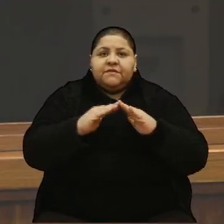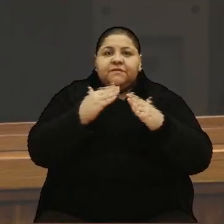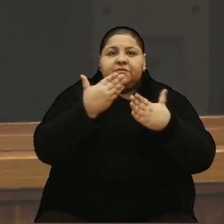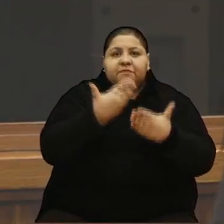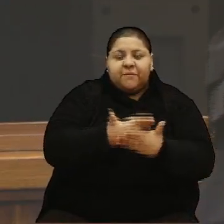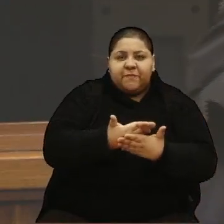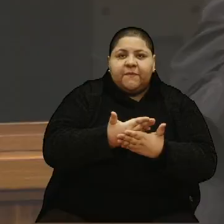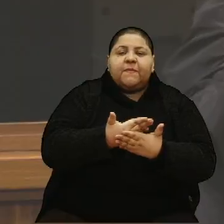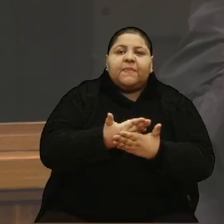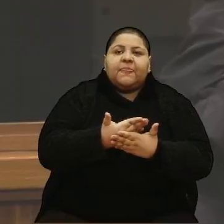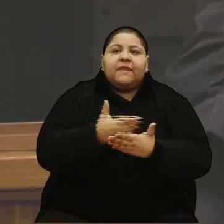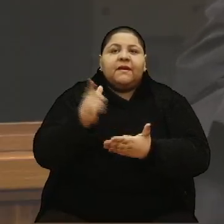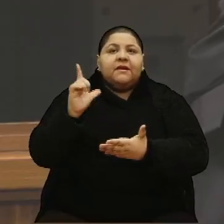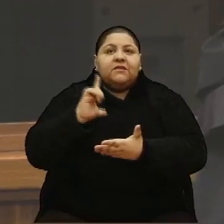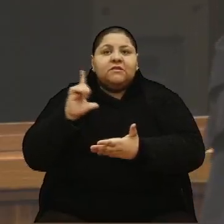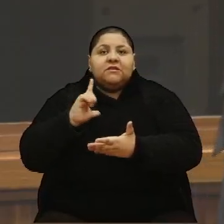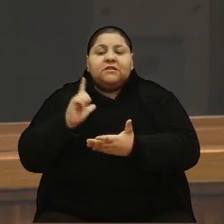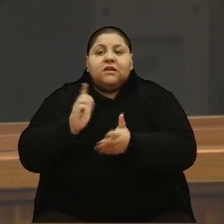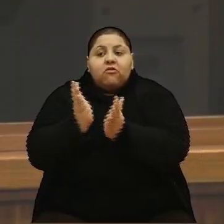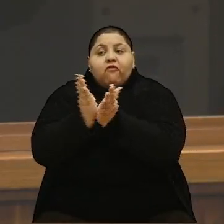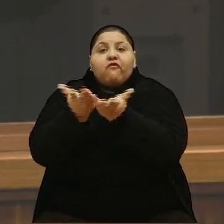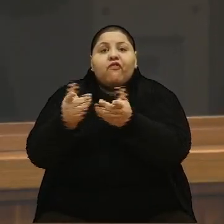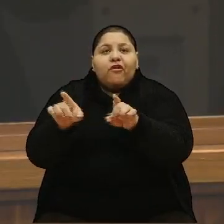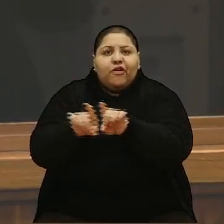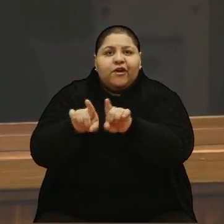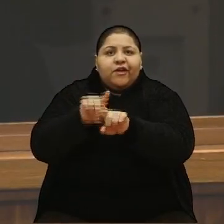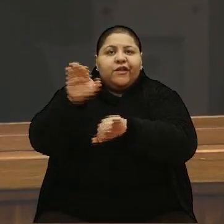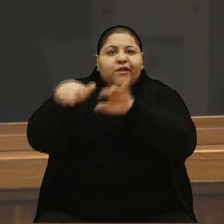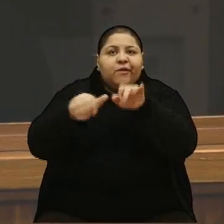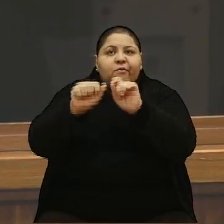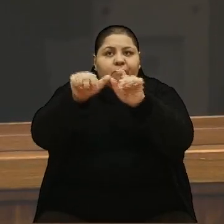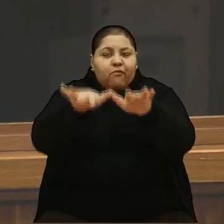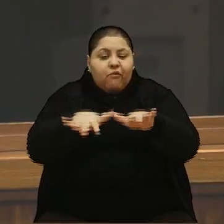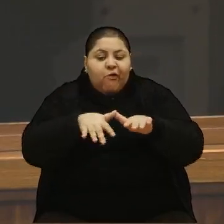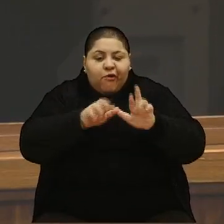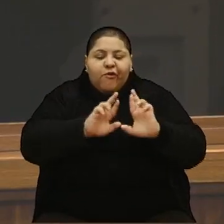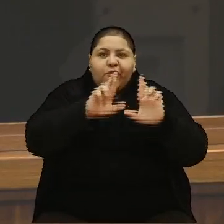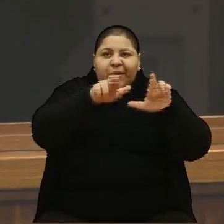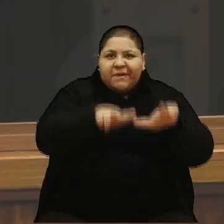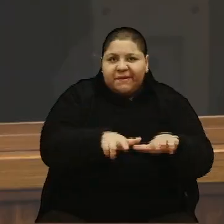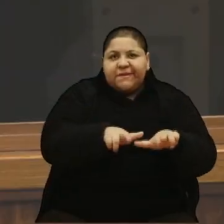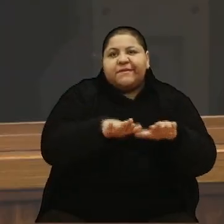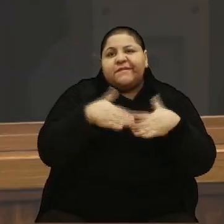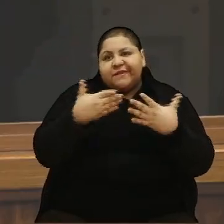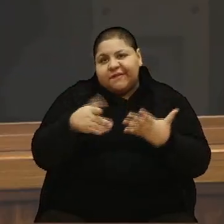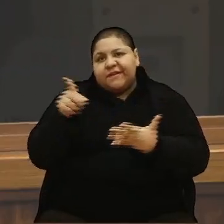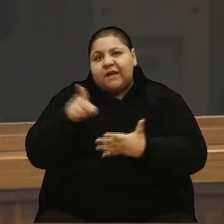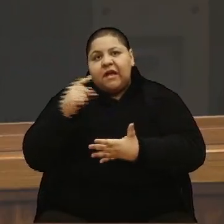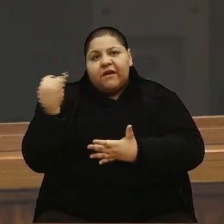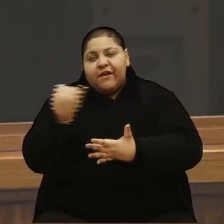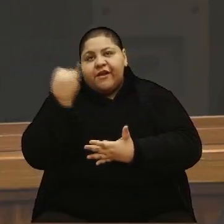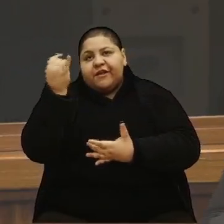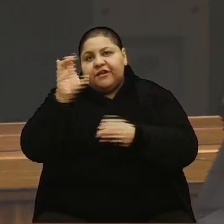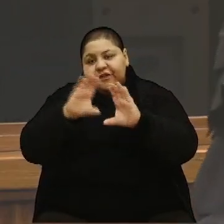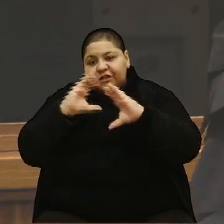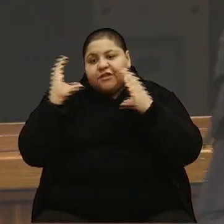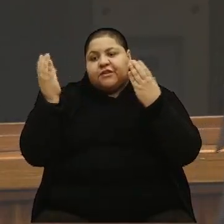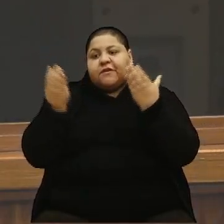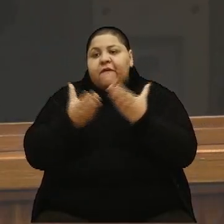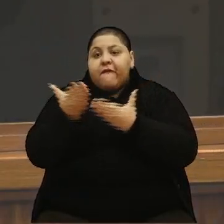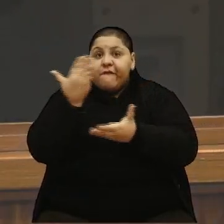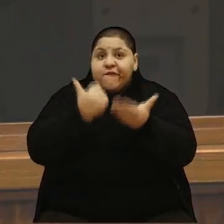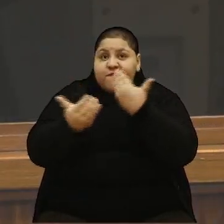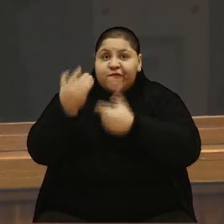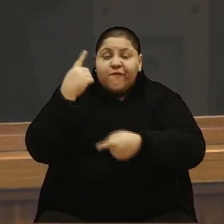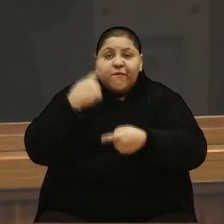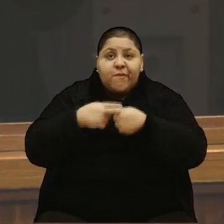escolas. Existe o fórum, que também está chamando, o parlamento regional. Então, é importante que a comunidade venha, porque